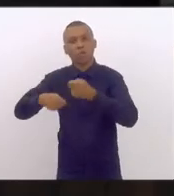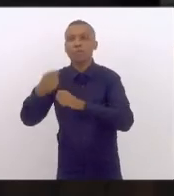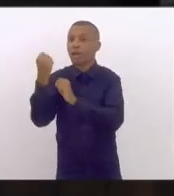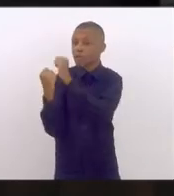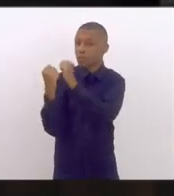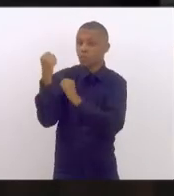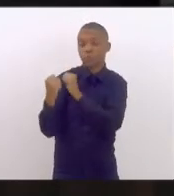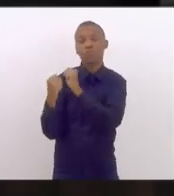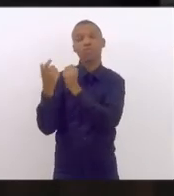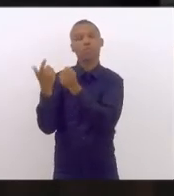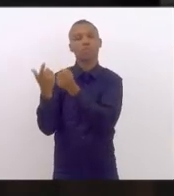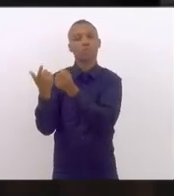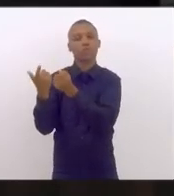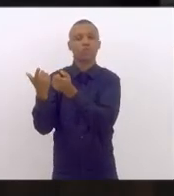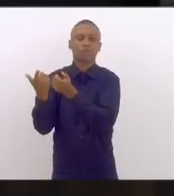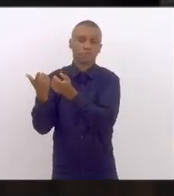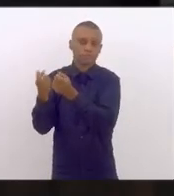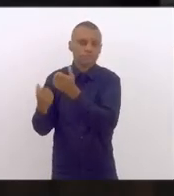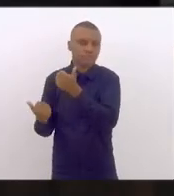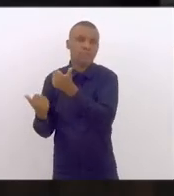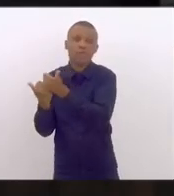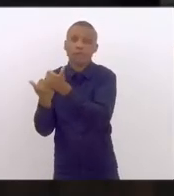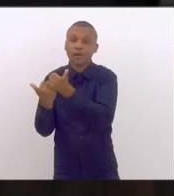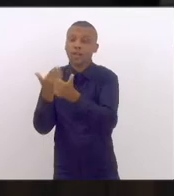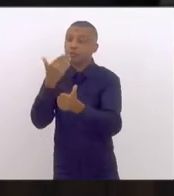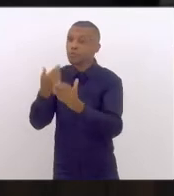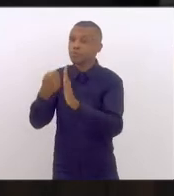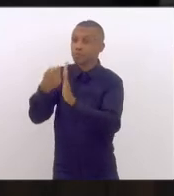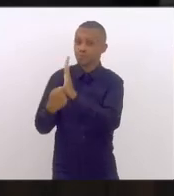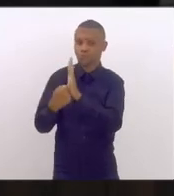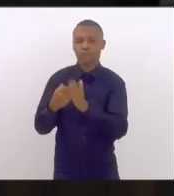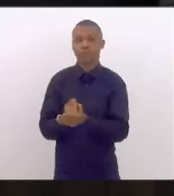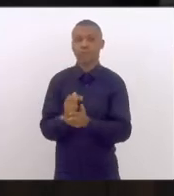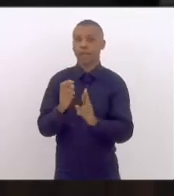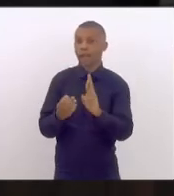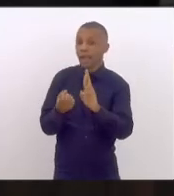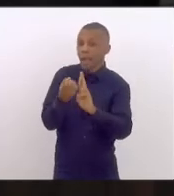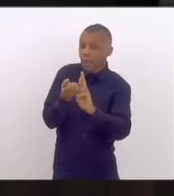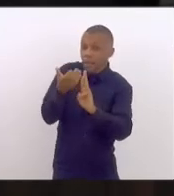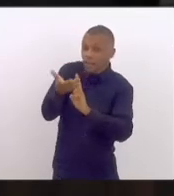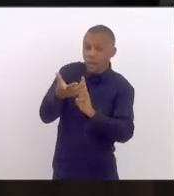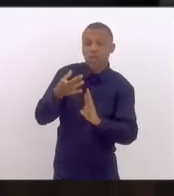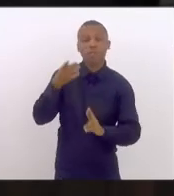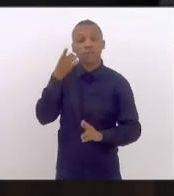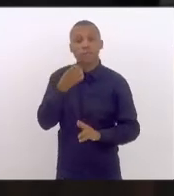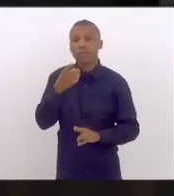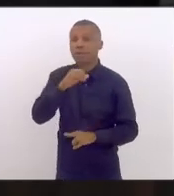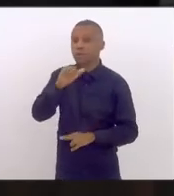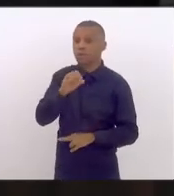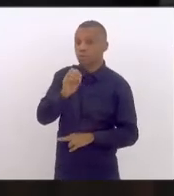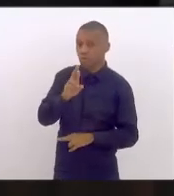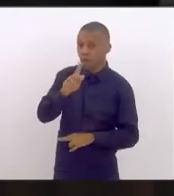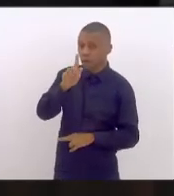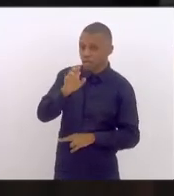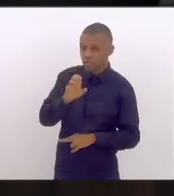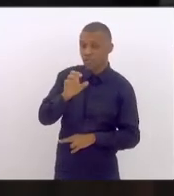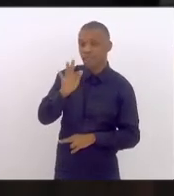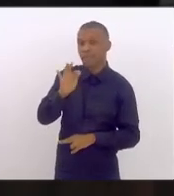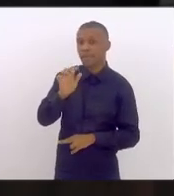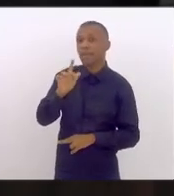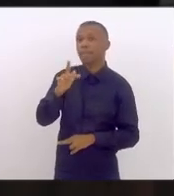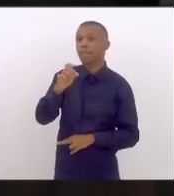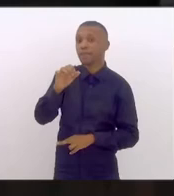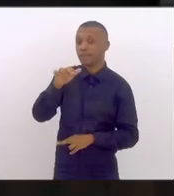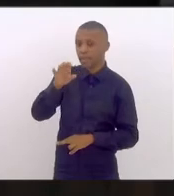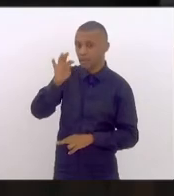favorável com emendas relatores deputado Jorge Felipe Neto Jair Bittencourt Fábio Silva e Renan